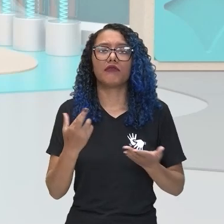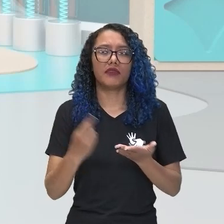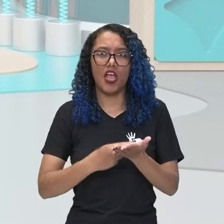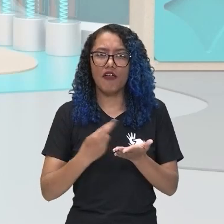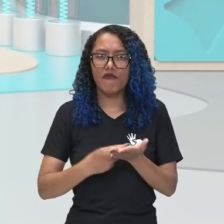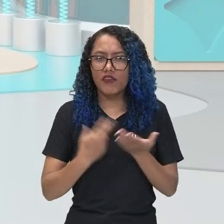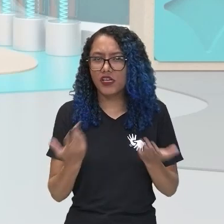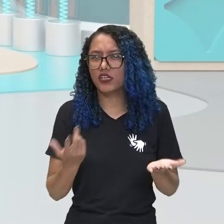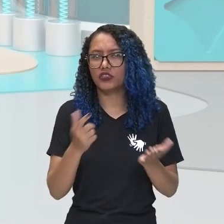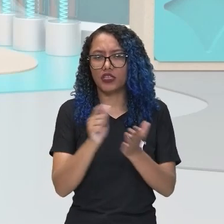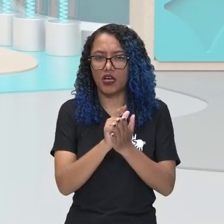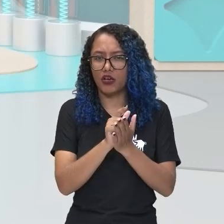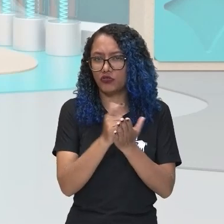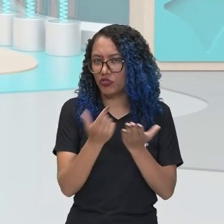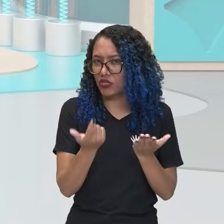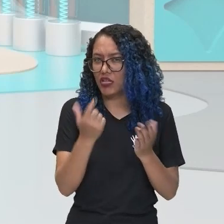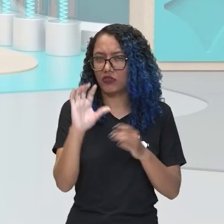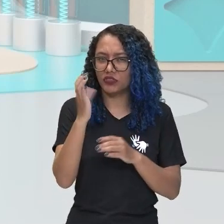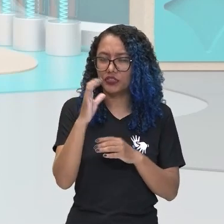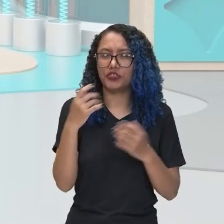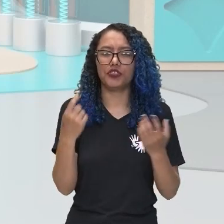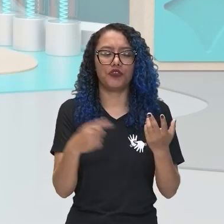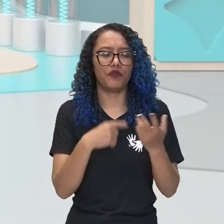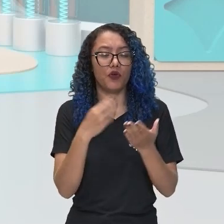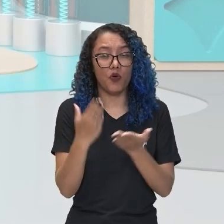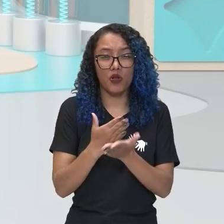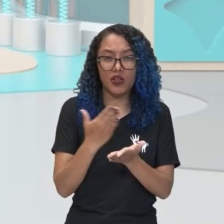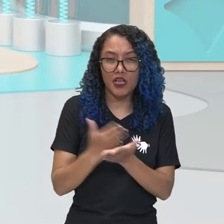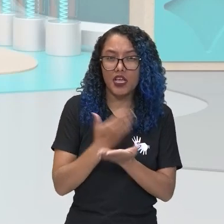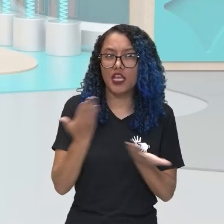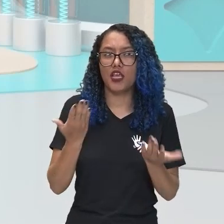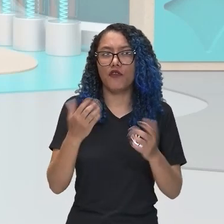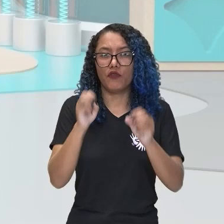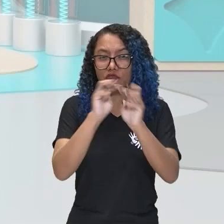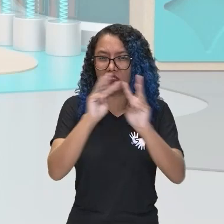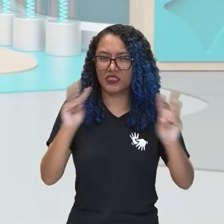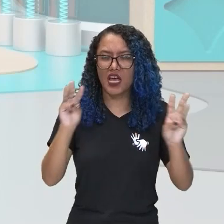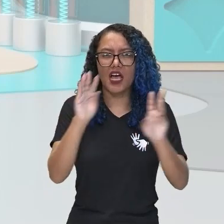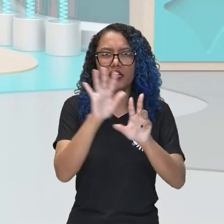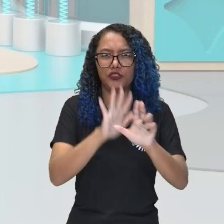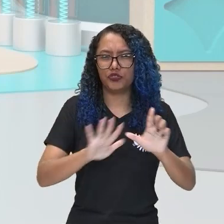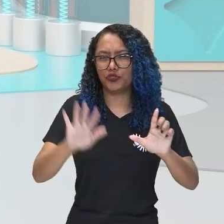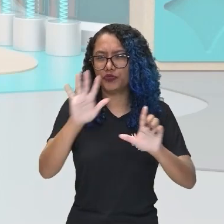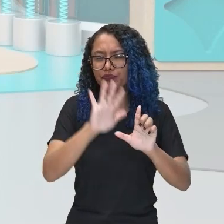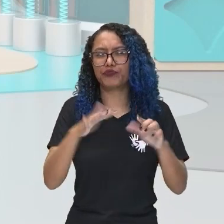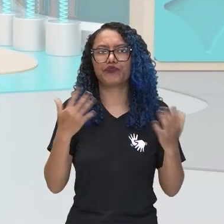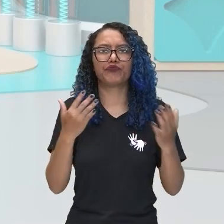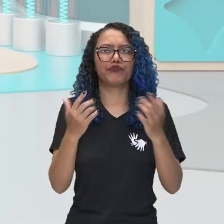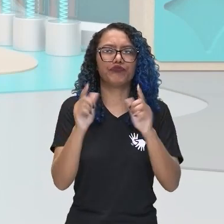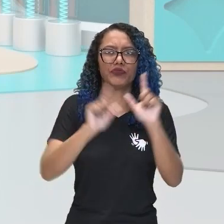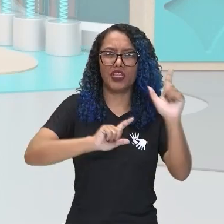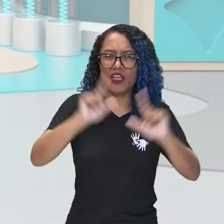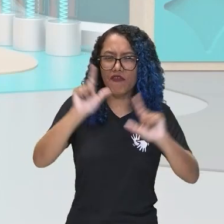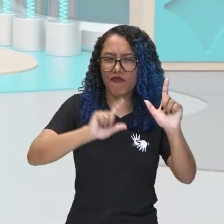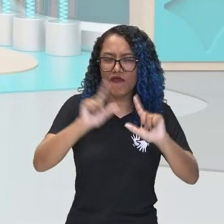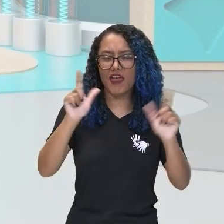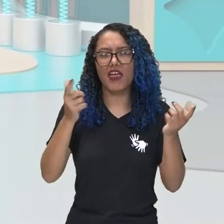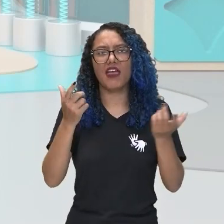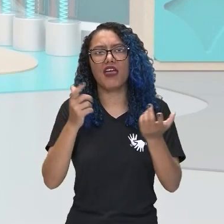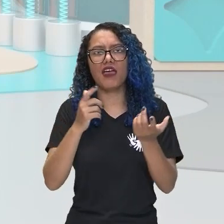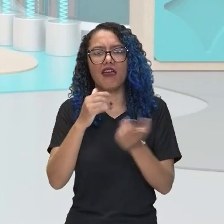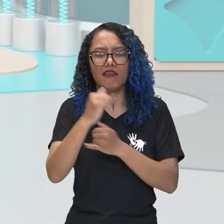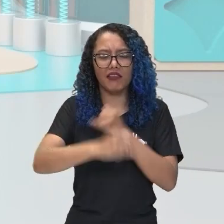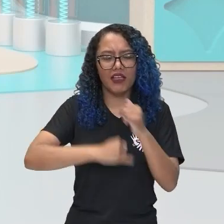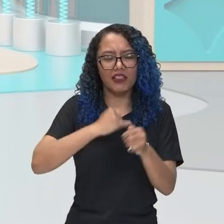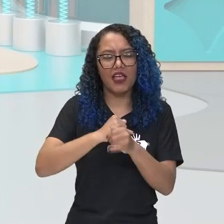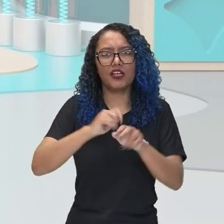jornais científicos, os livros, as plataformas de divulgação científicas, televisão, sites, internet, tudo mais. Então,